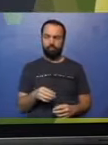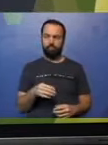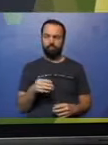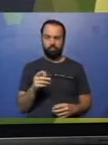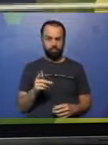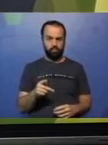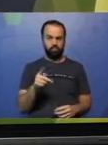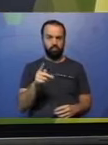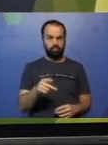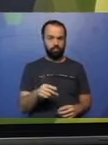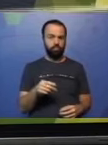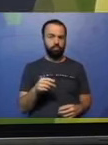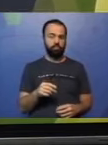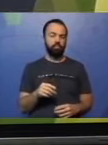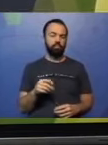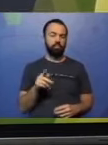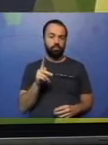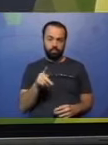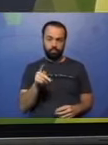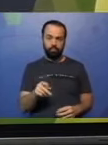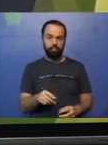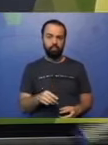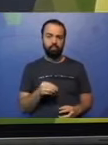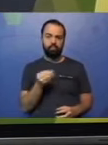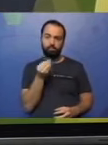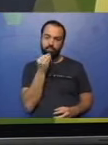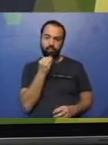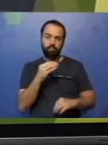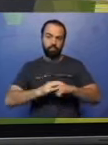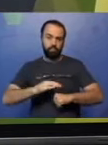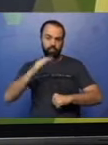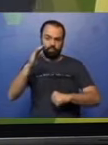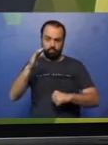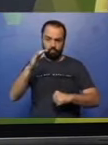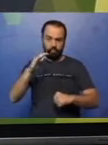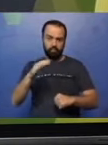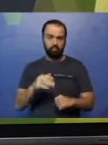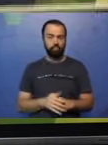mais provável de se obter